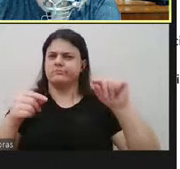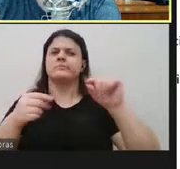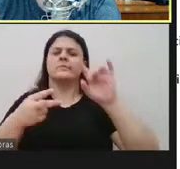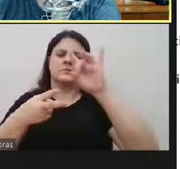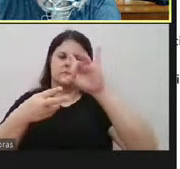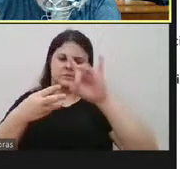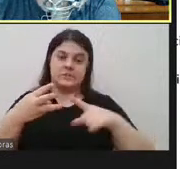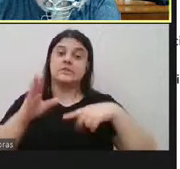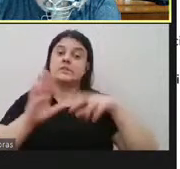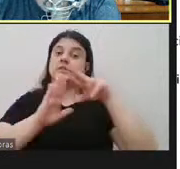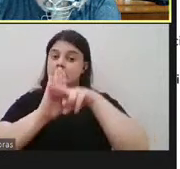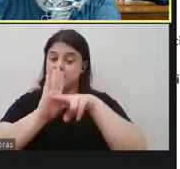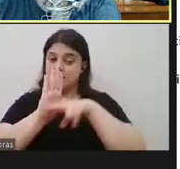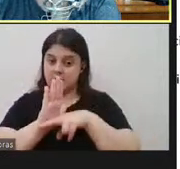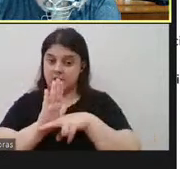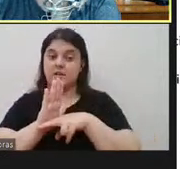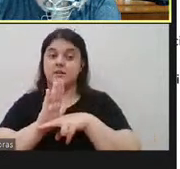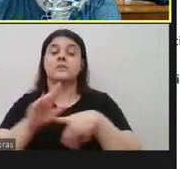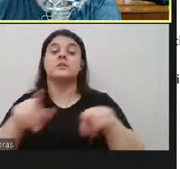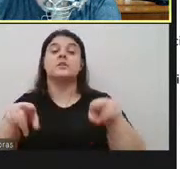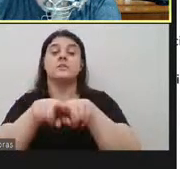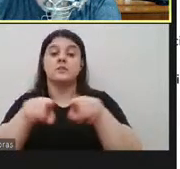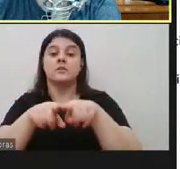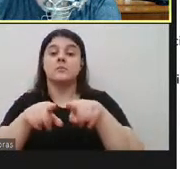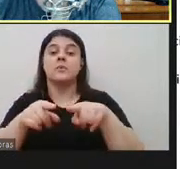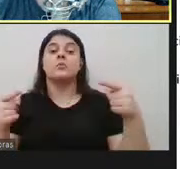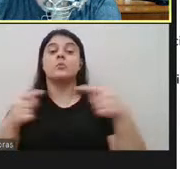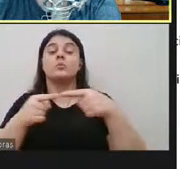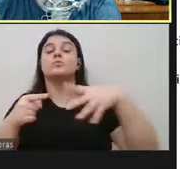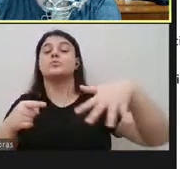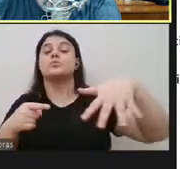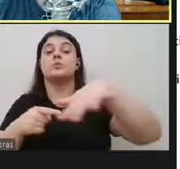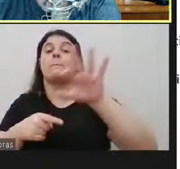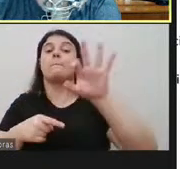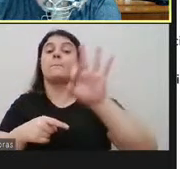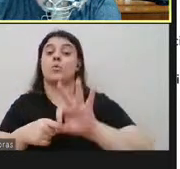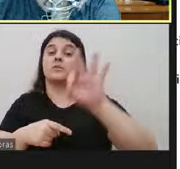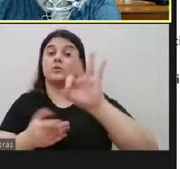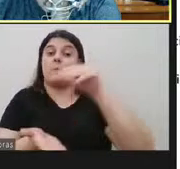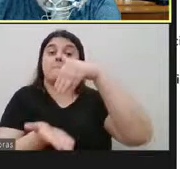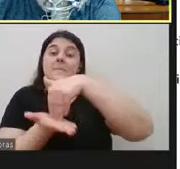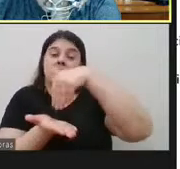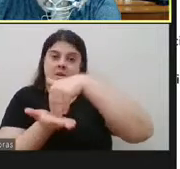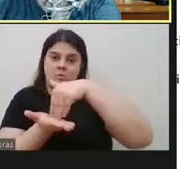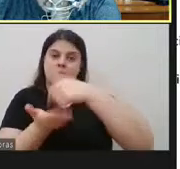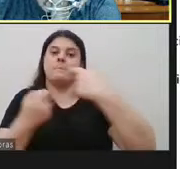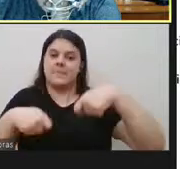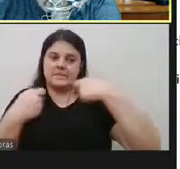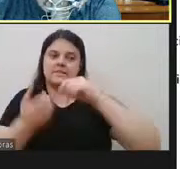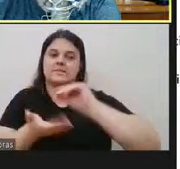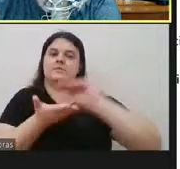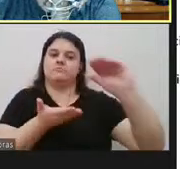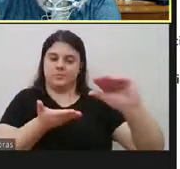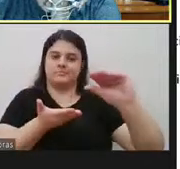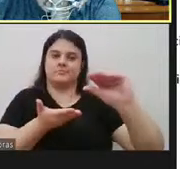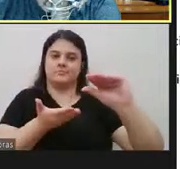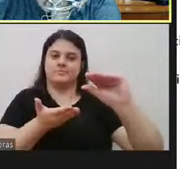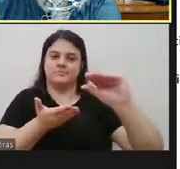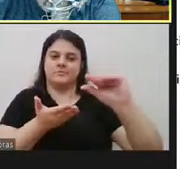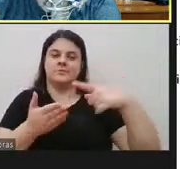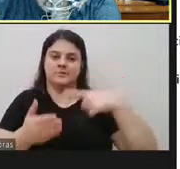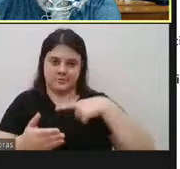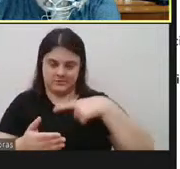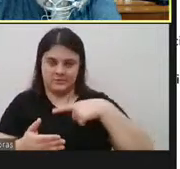tem regras para poder fazer isso e não só isso por isso que esse caráter universalista tem percentuais mínimos de investimento né então você tem